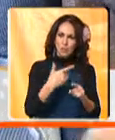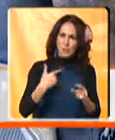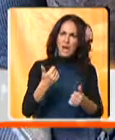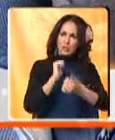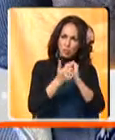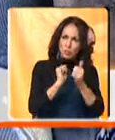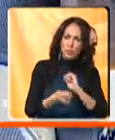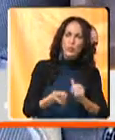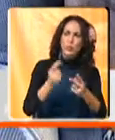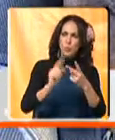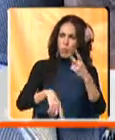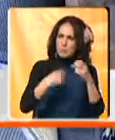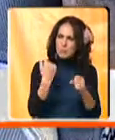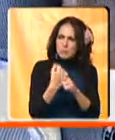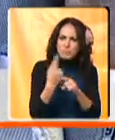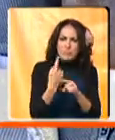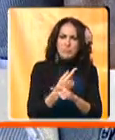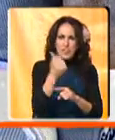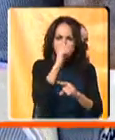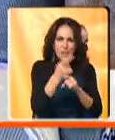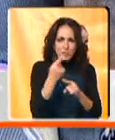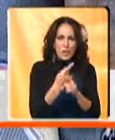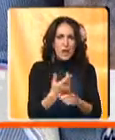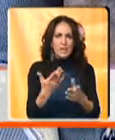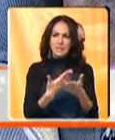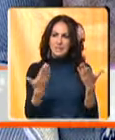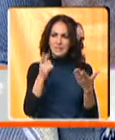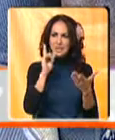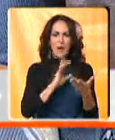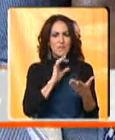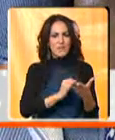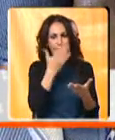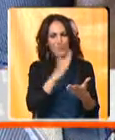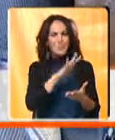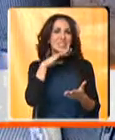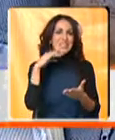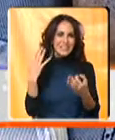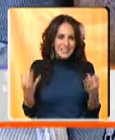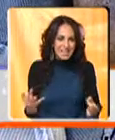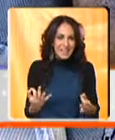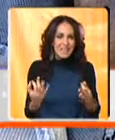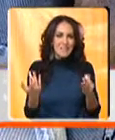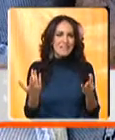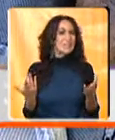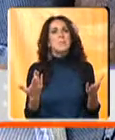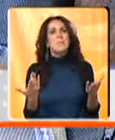de desporto, de ação. É uma miúda com uma atitude muito engraçada e,